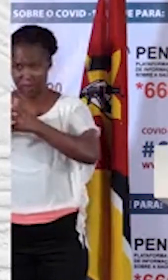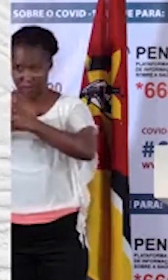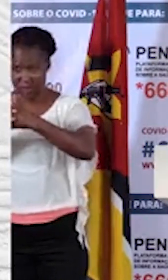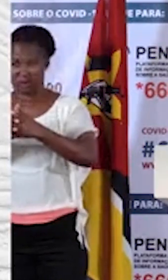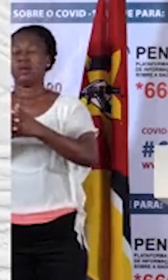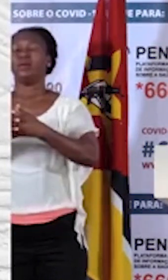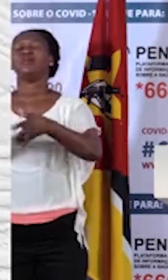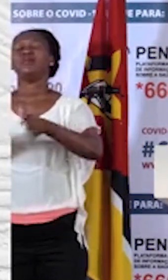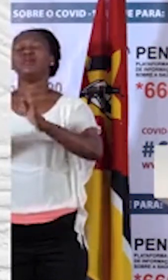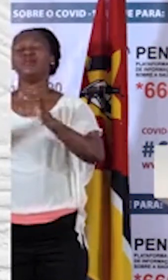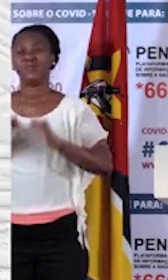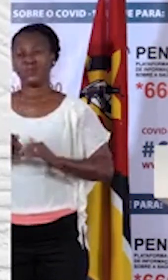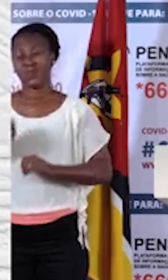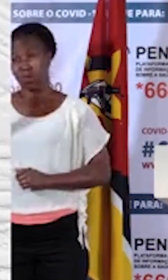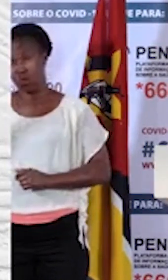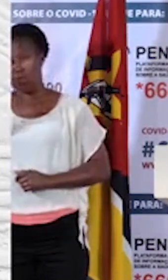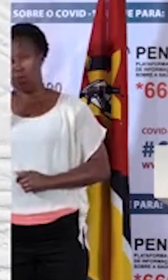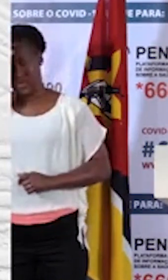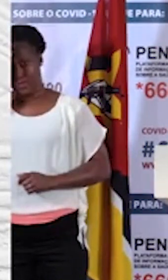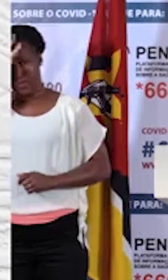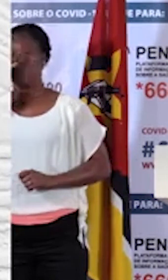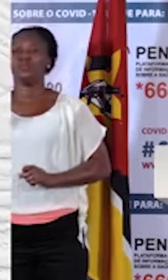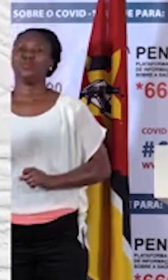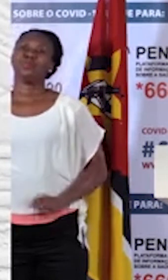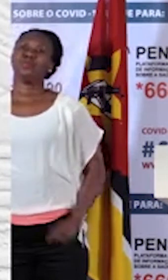1 sul-africano.